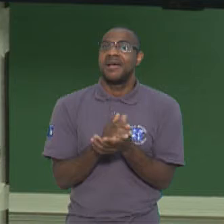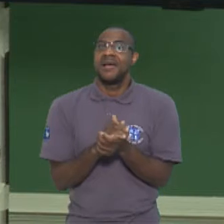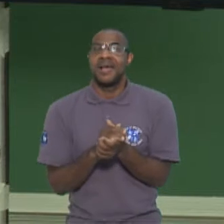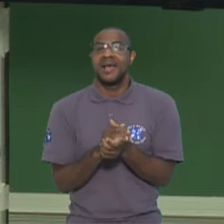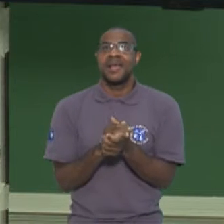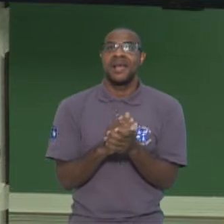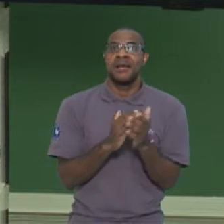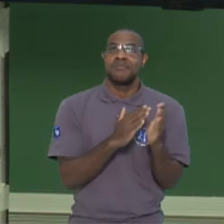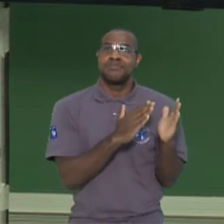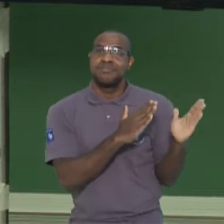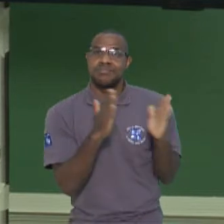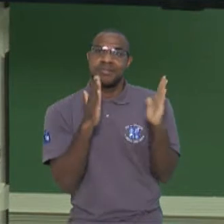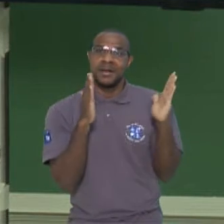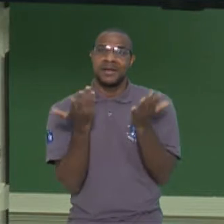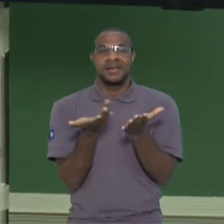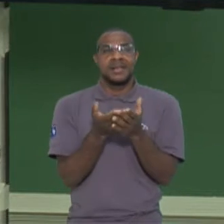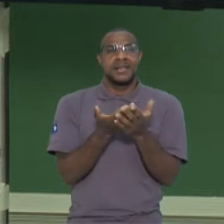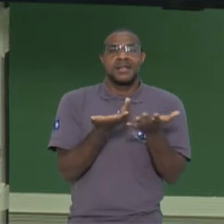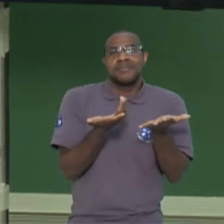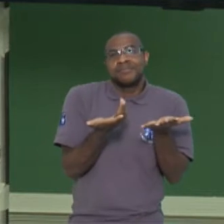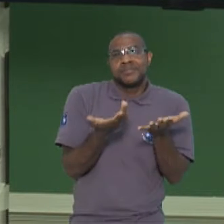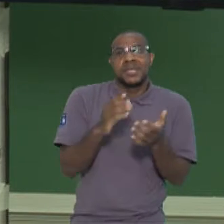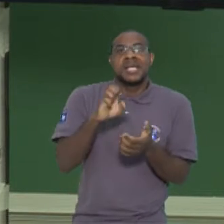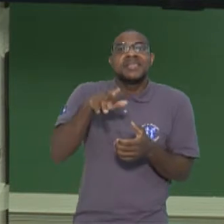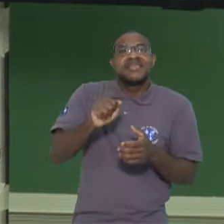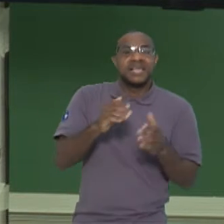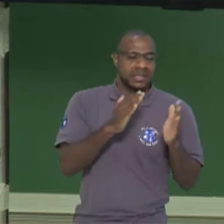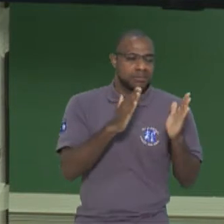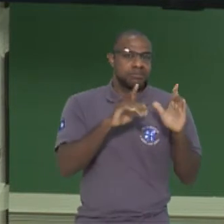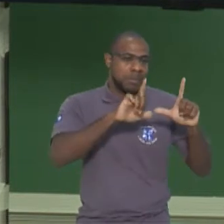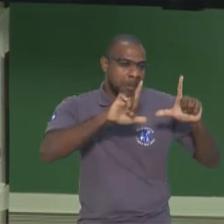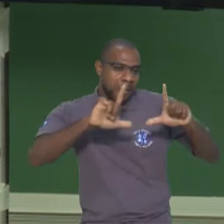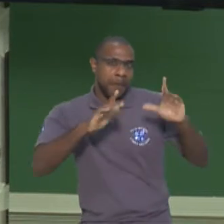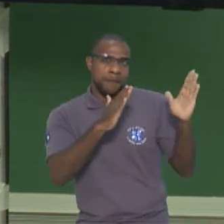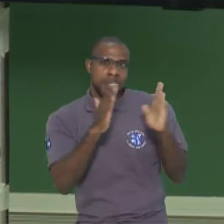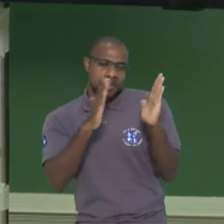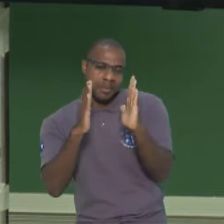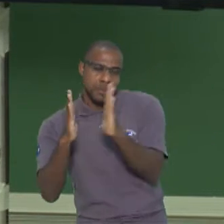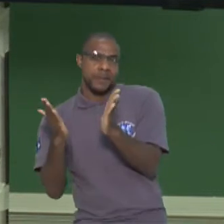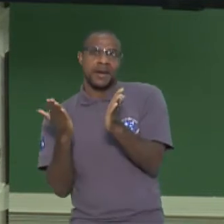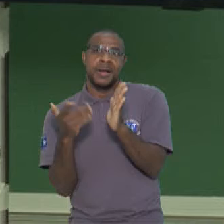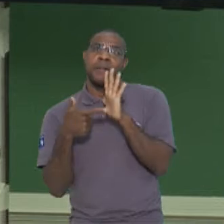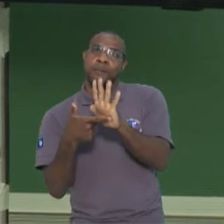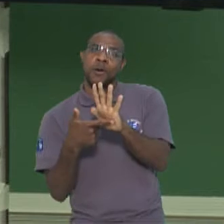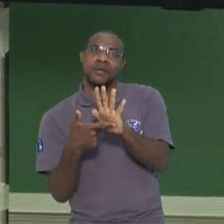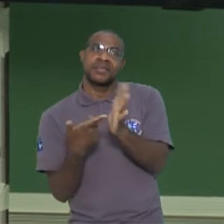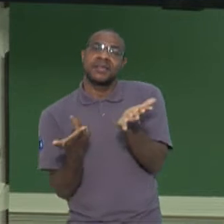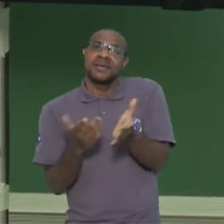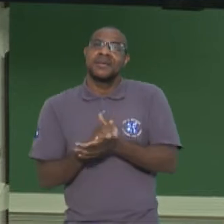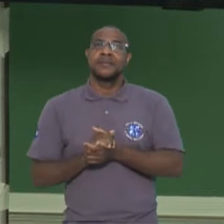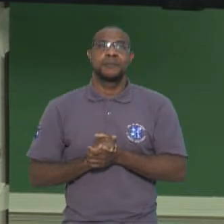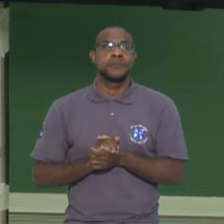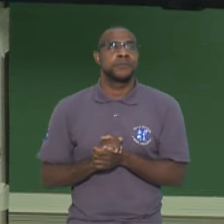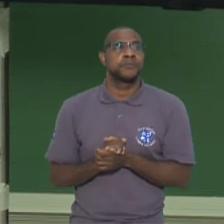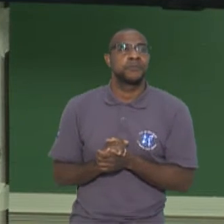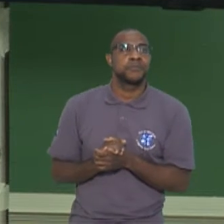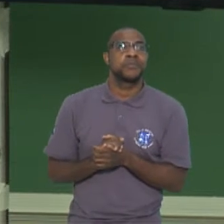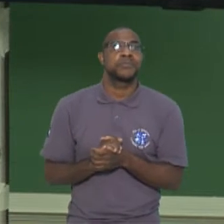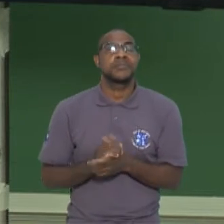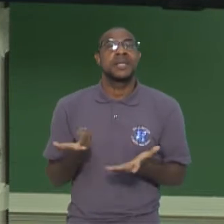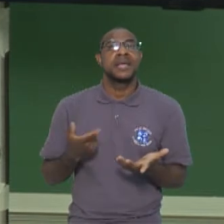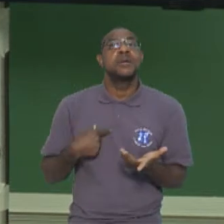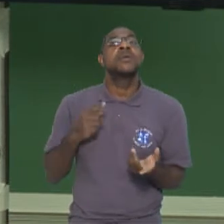tão marcantes que elas vão sendo reproduzidas diversas vezes. Elas acabam fazendo parte da